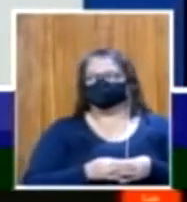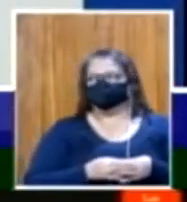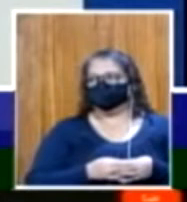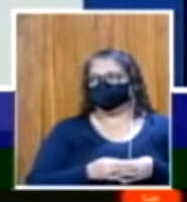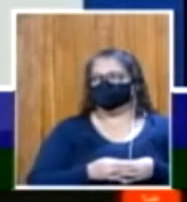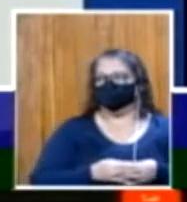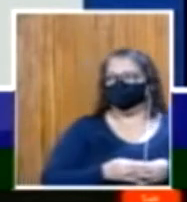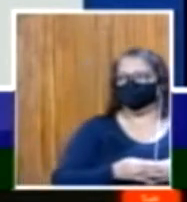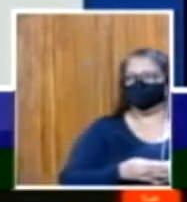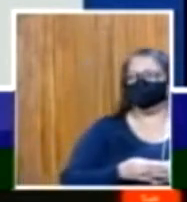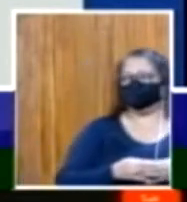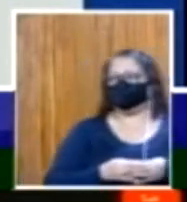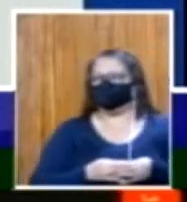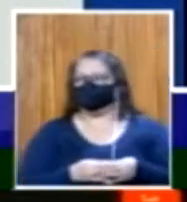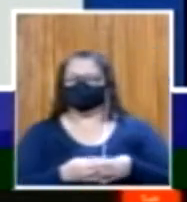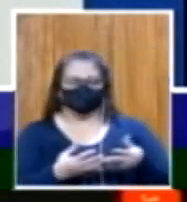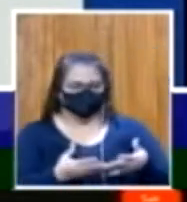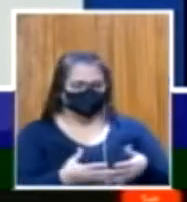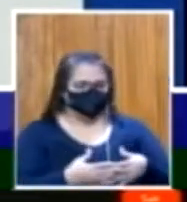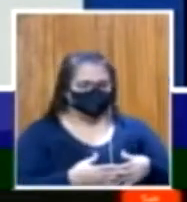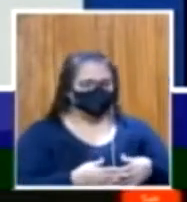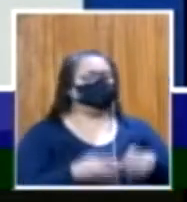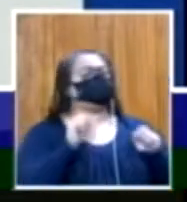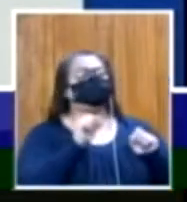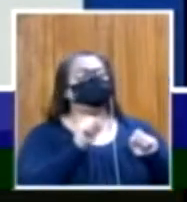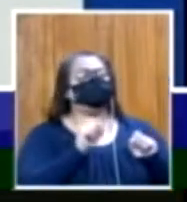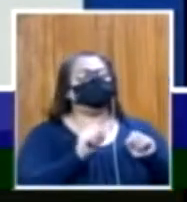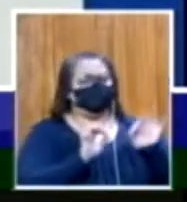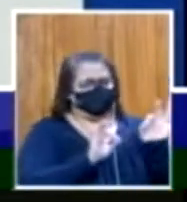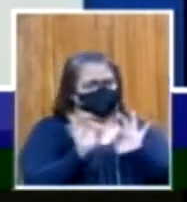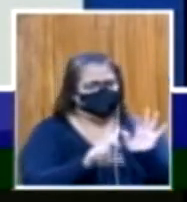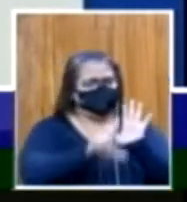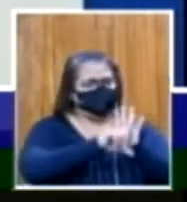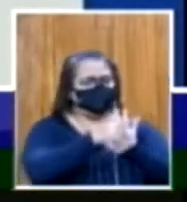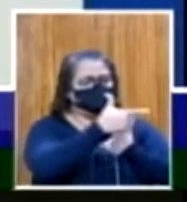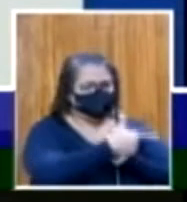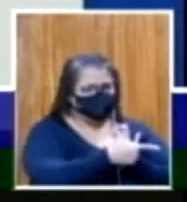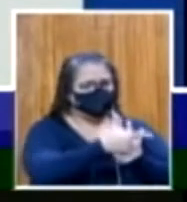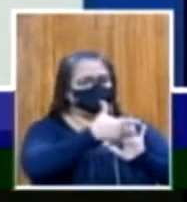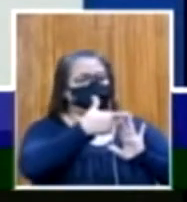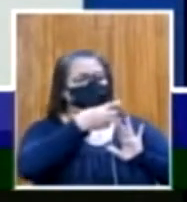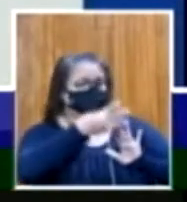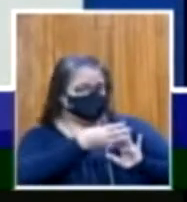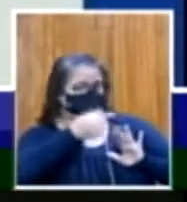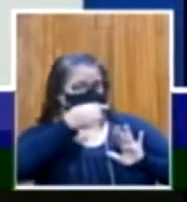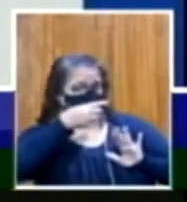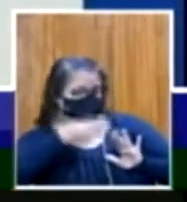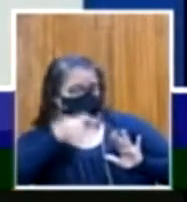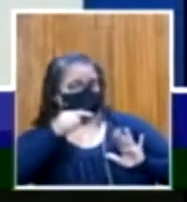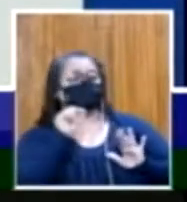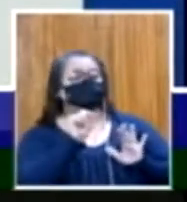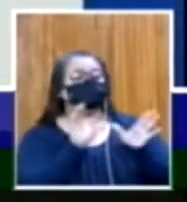o que nós temos de foco neste projeto de lei 2337? Qual o principal